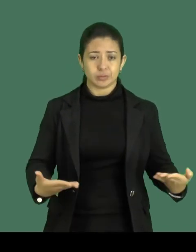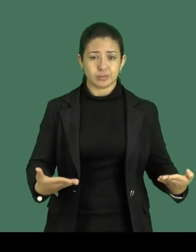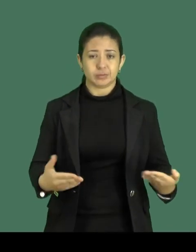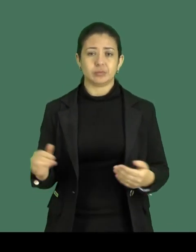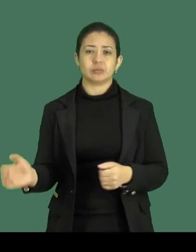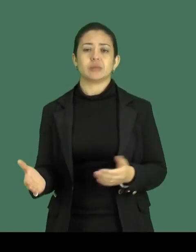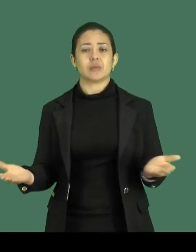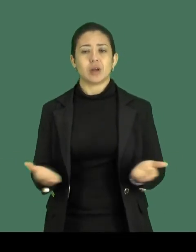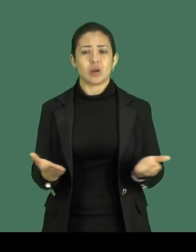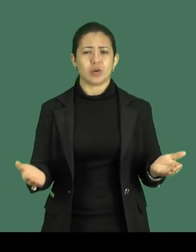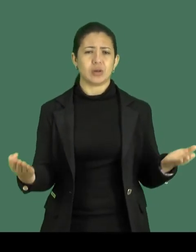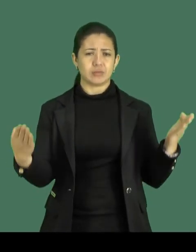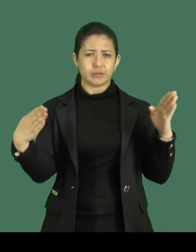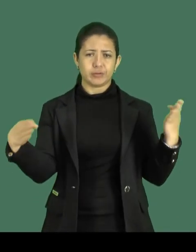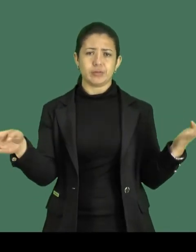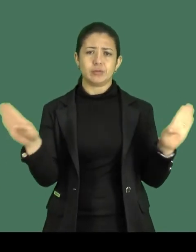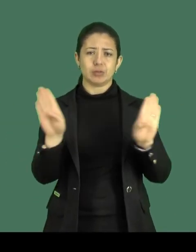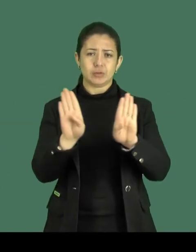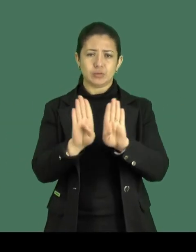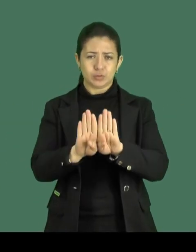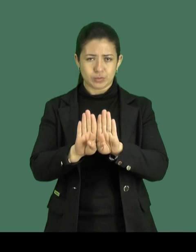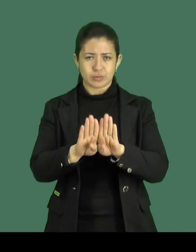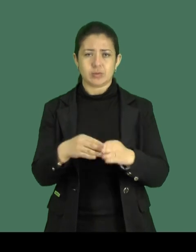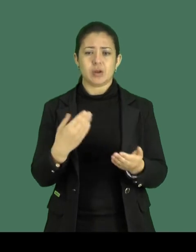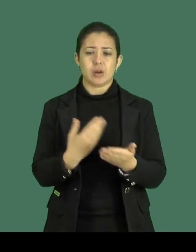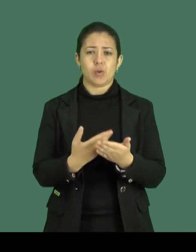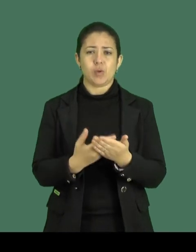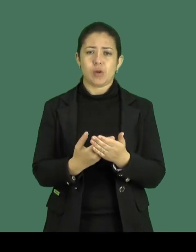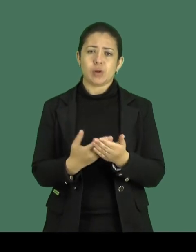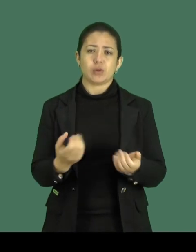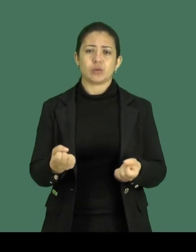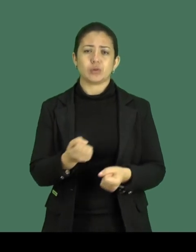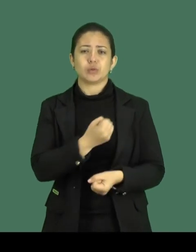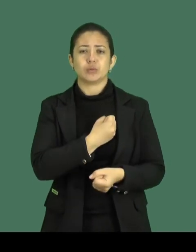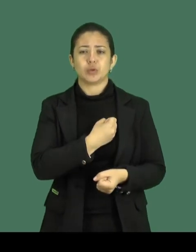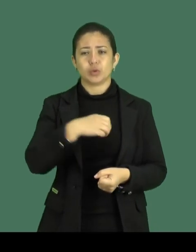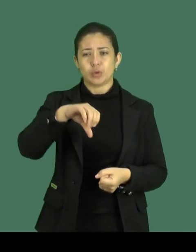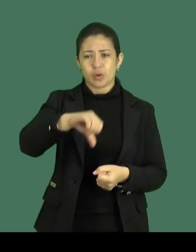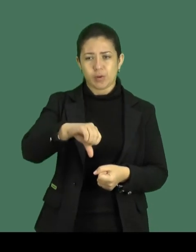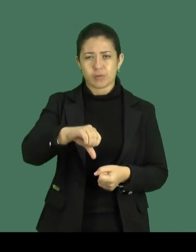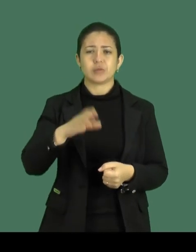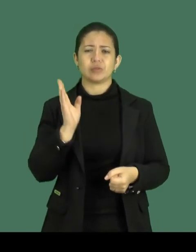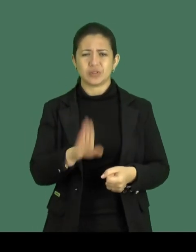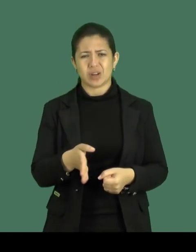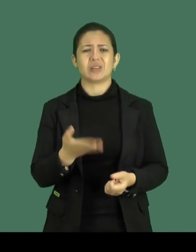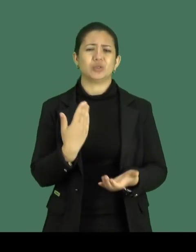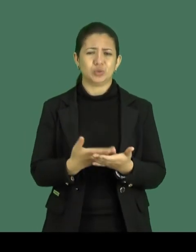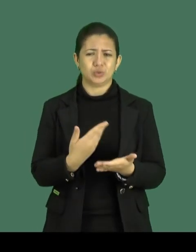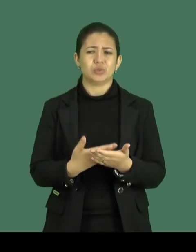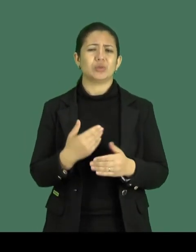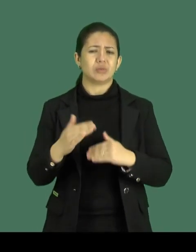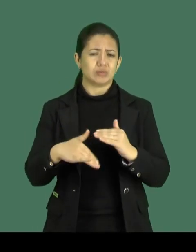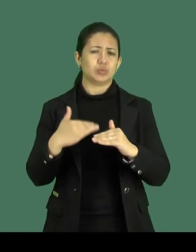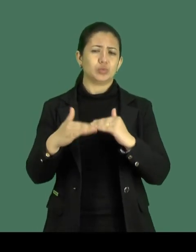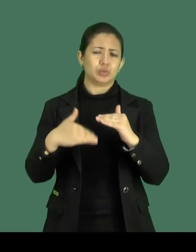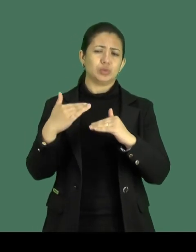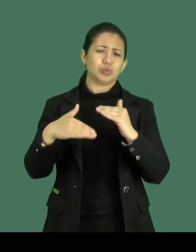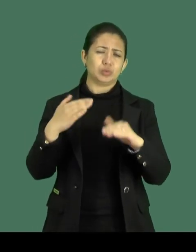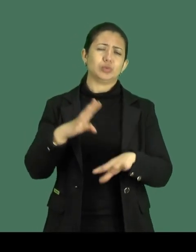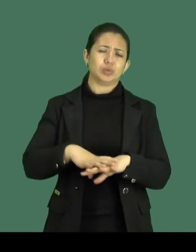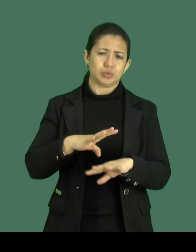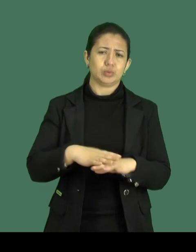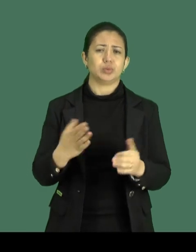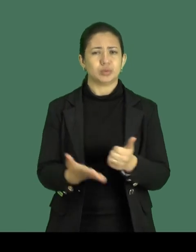nós encerramos essa aula número 9 e também os 9 tópicos do curso de nivelamento de